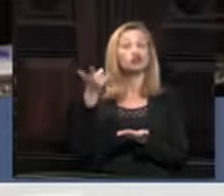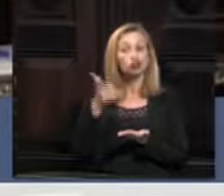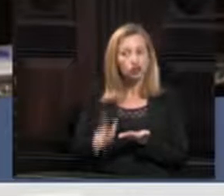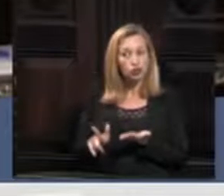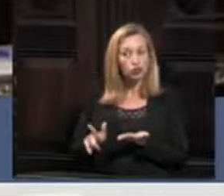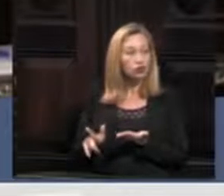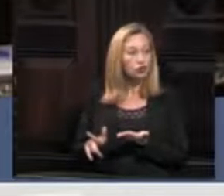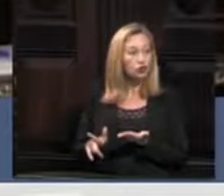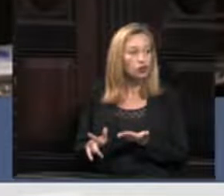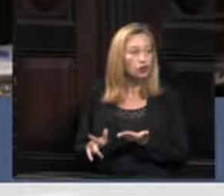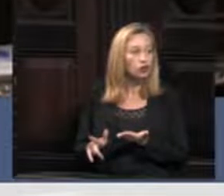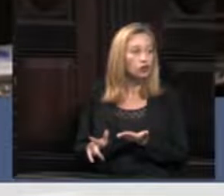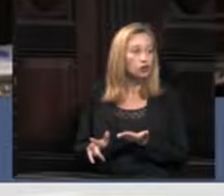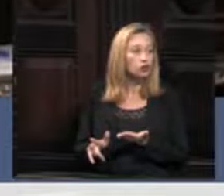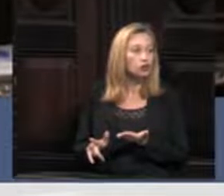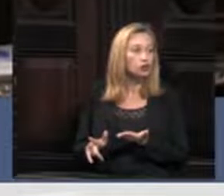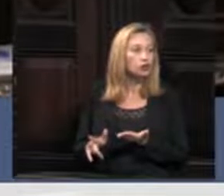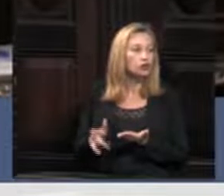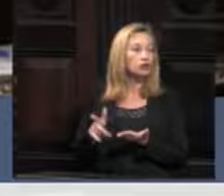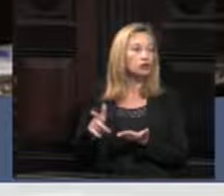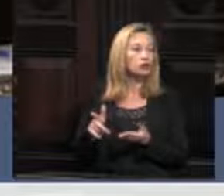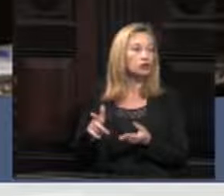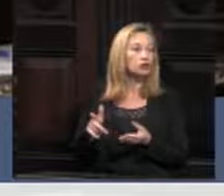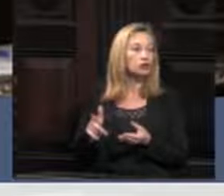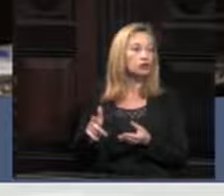vez o veto